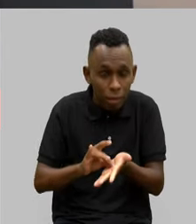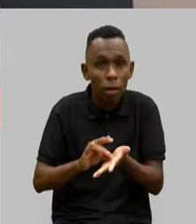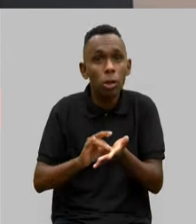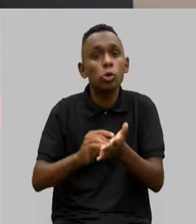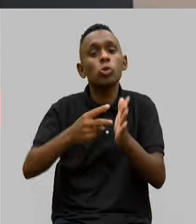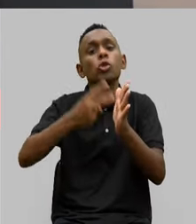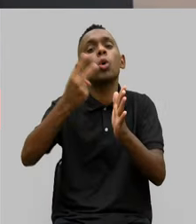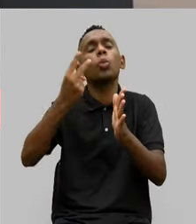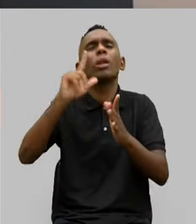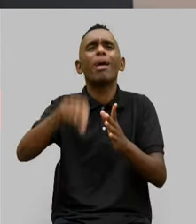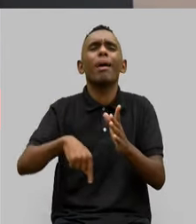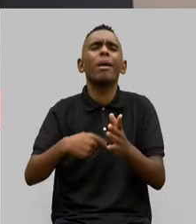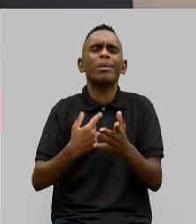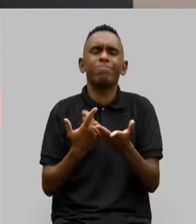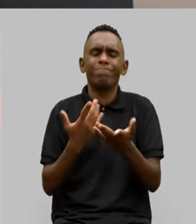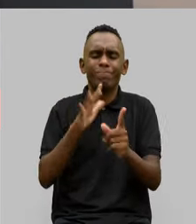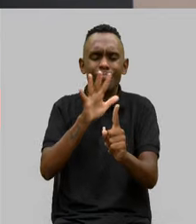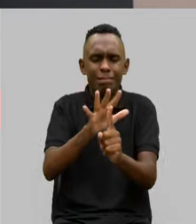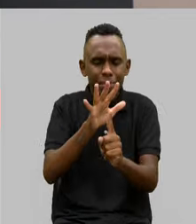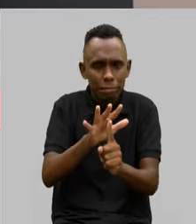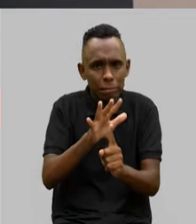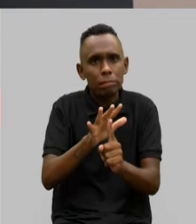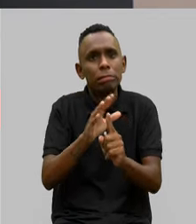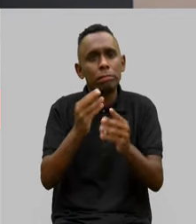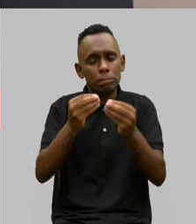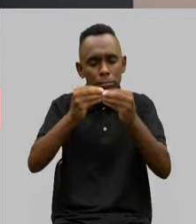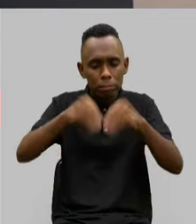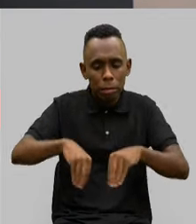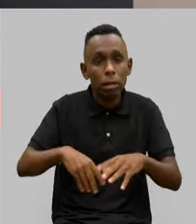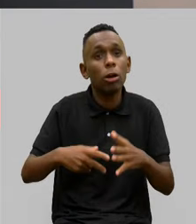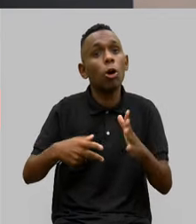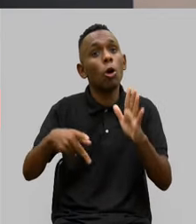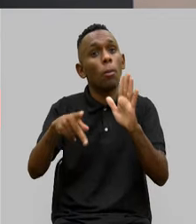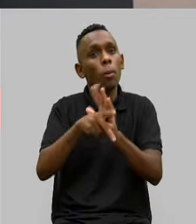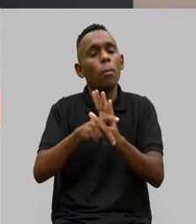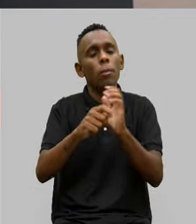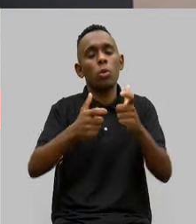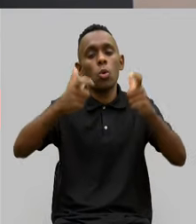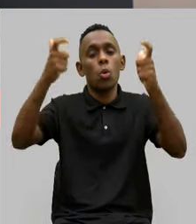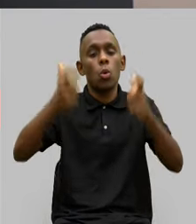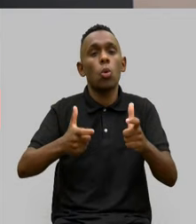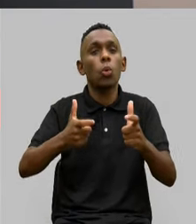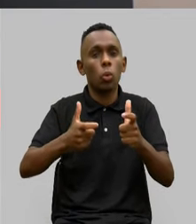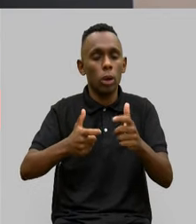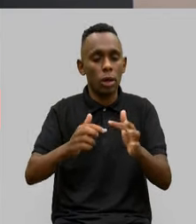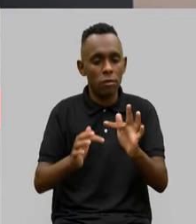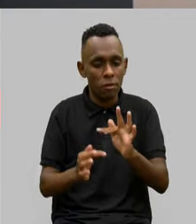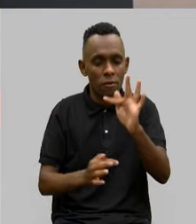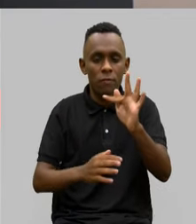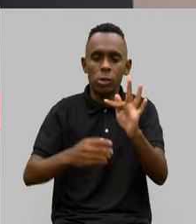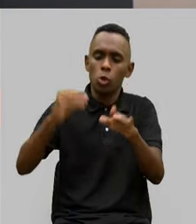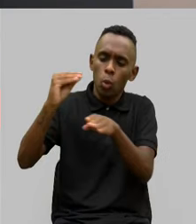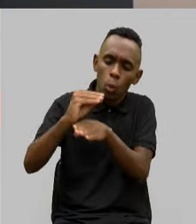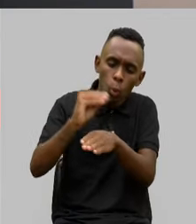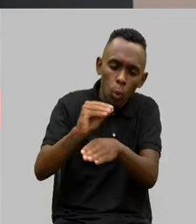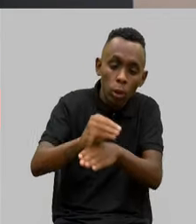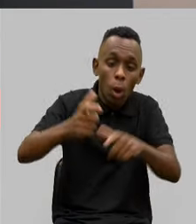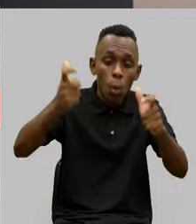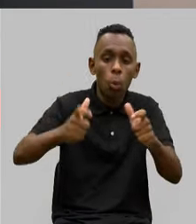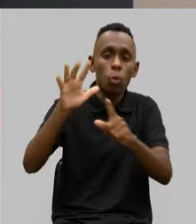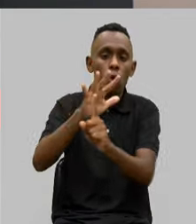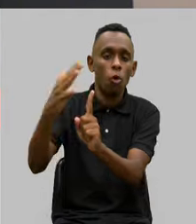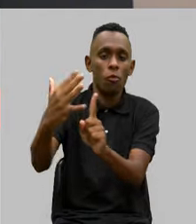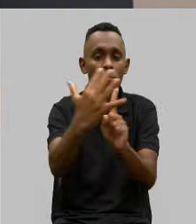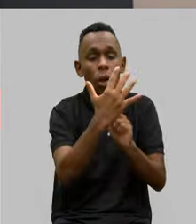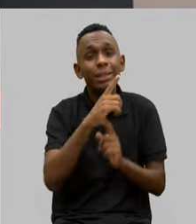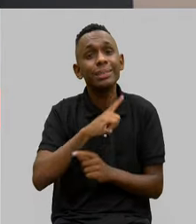são muito afetados pelo ambiente que a planta é cultivada então